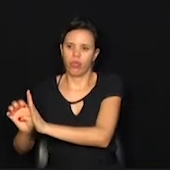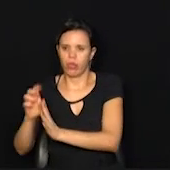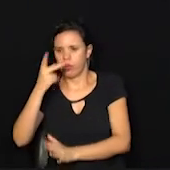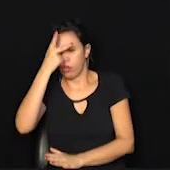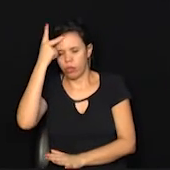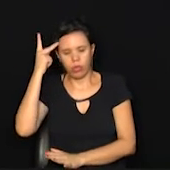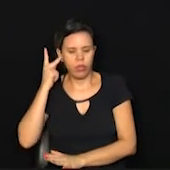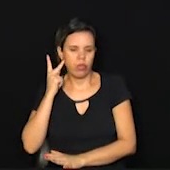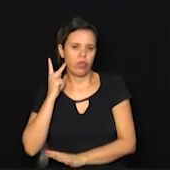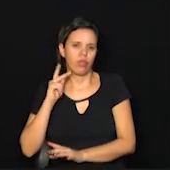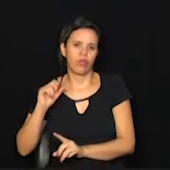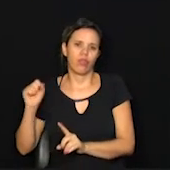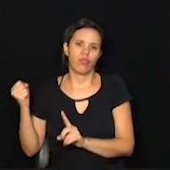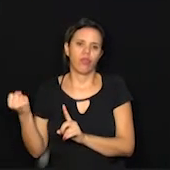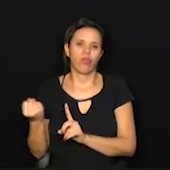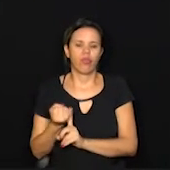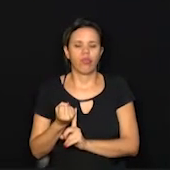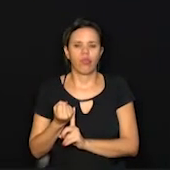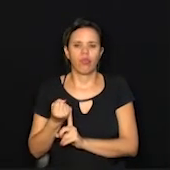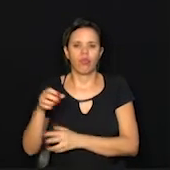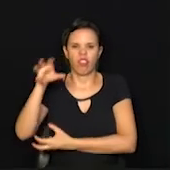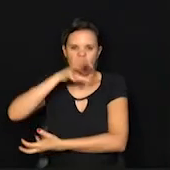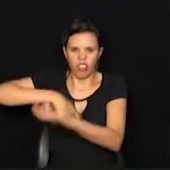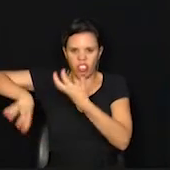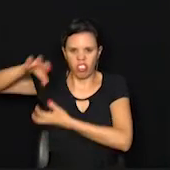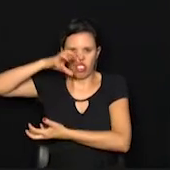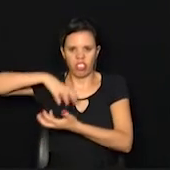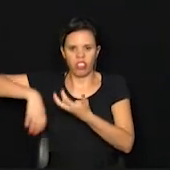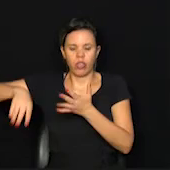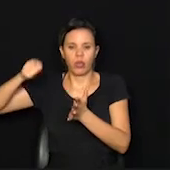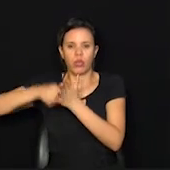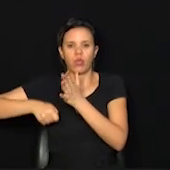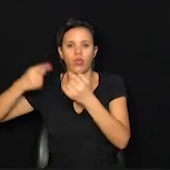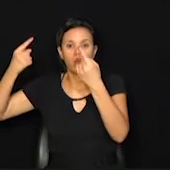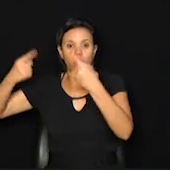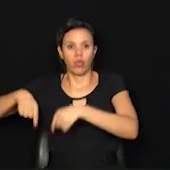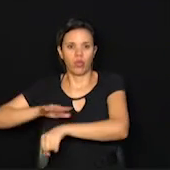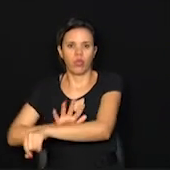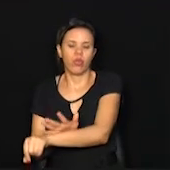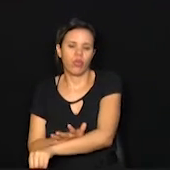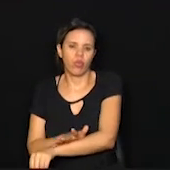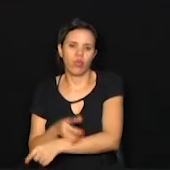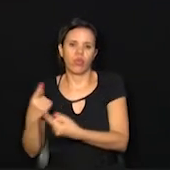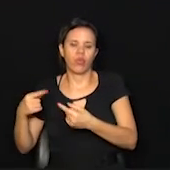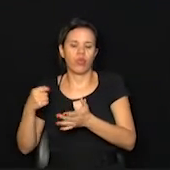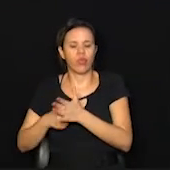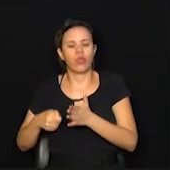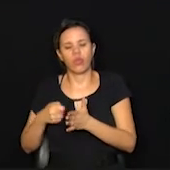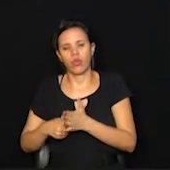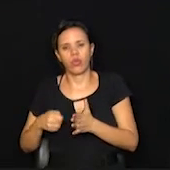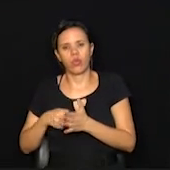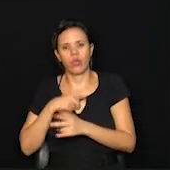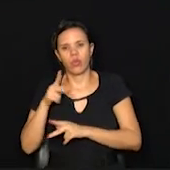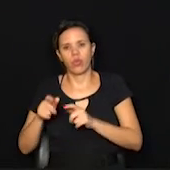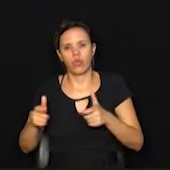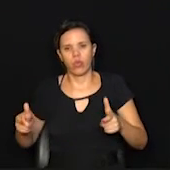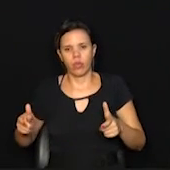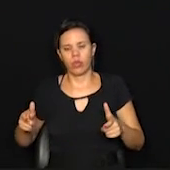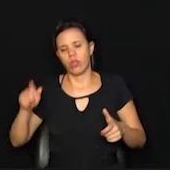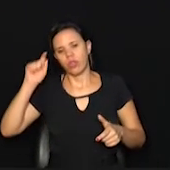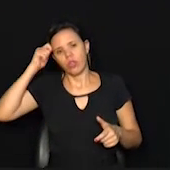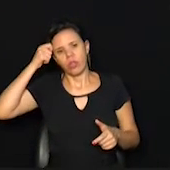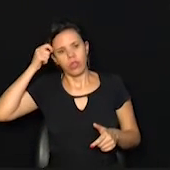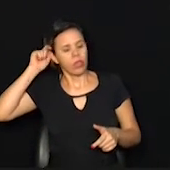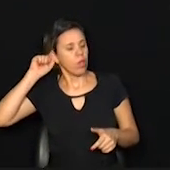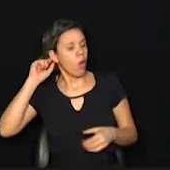Comunistas e socialistas revolucionários sim Lutaram contra o racismo Lutaram Por que a meu pai da classe trabalhadora Negra